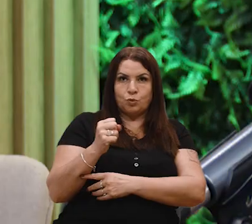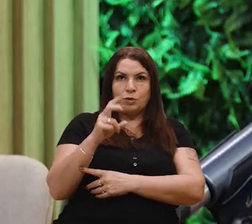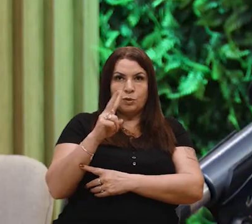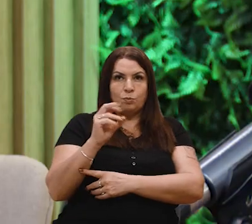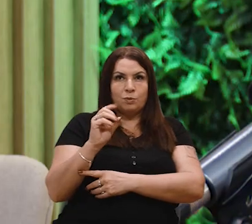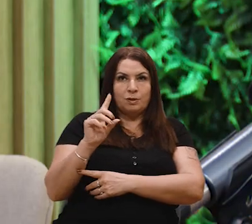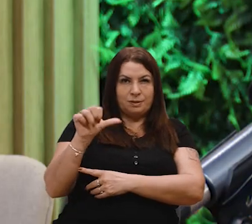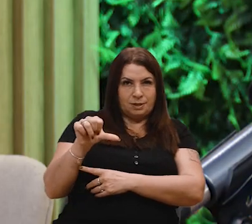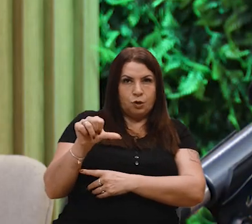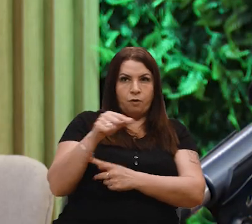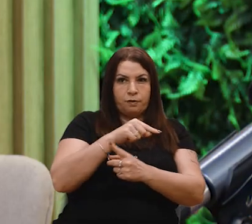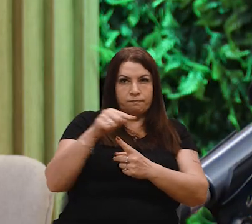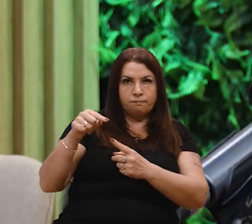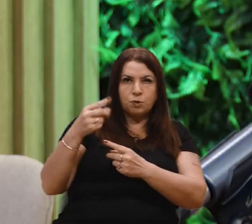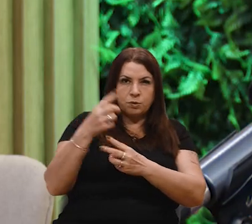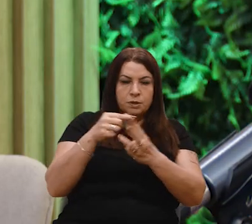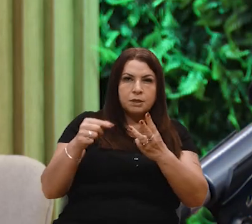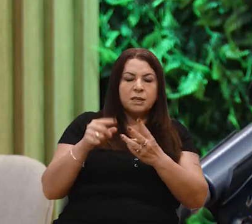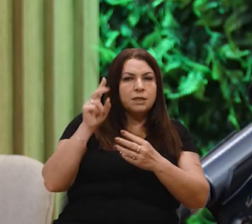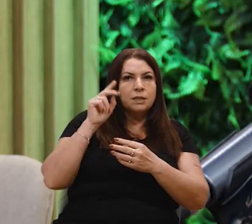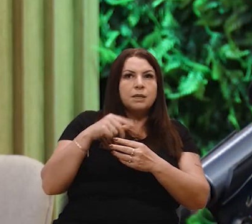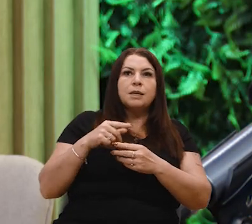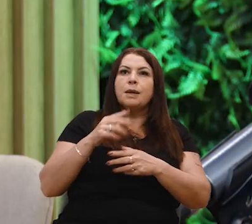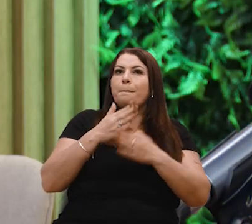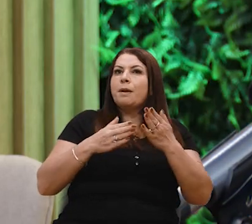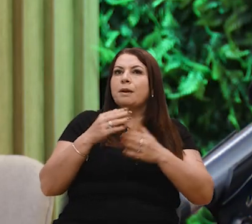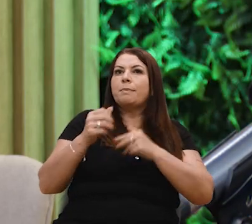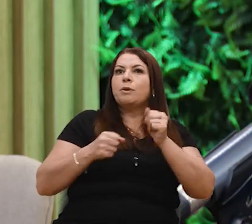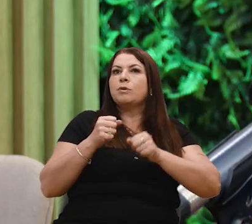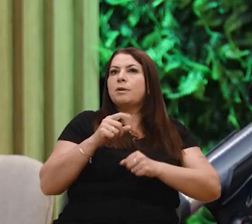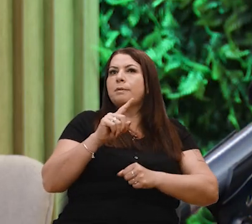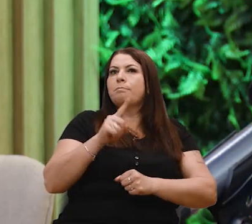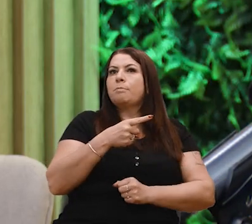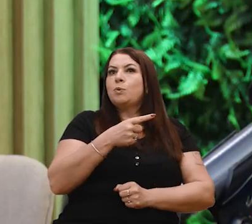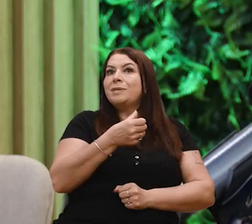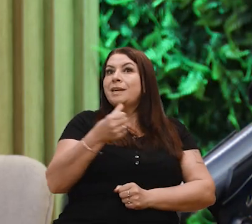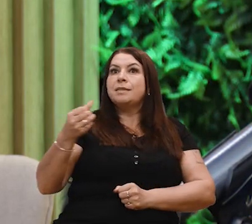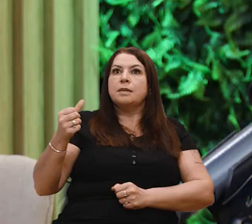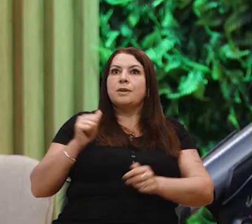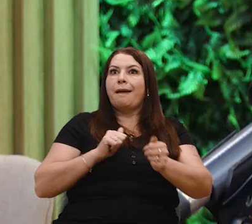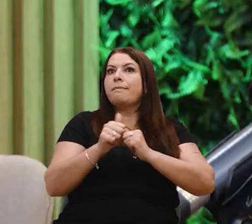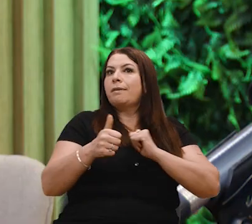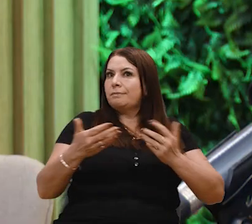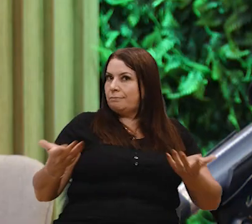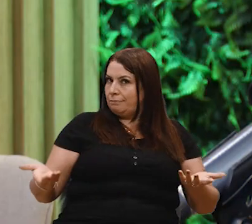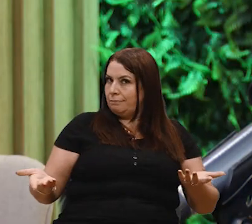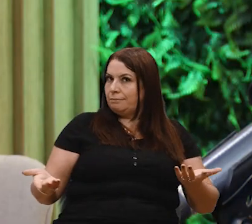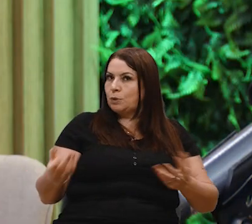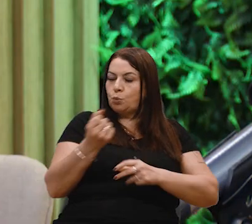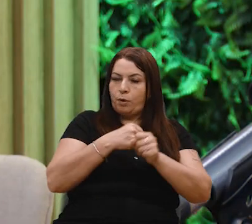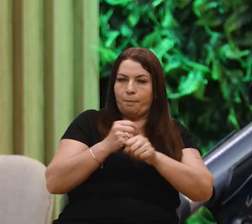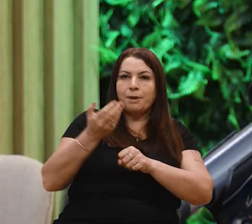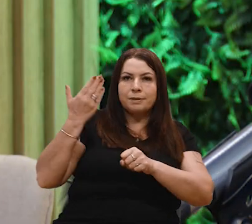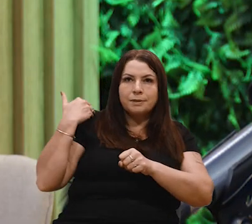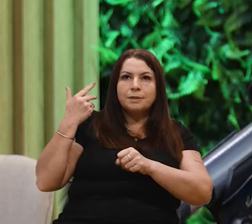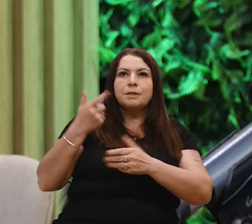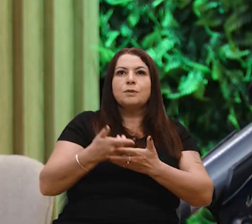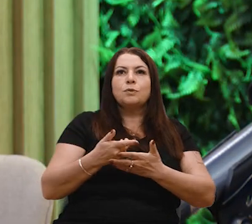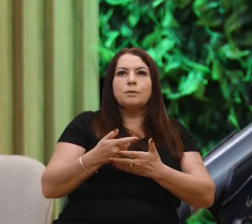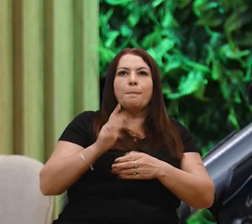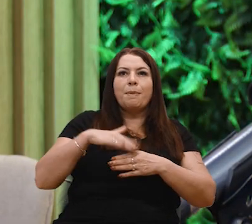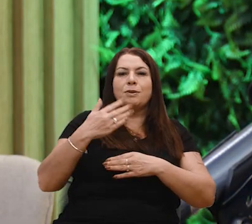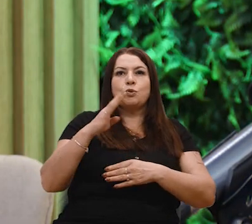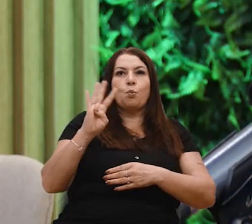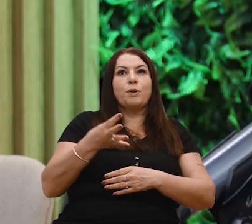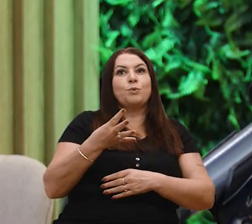18 e 19 ali. A meia maratona de Caxias chegou a 1.600 atletas. O ano